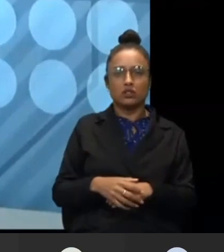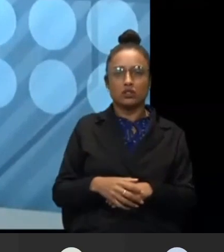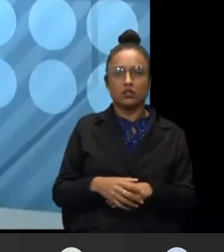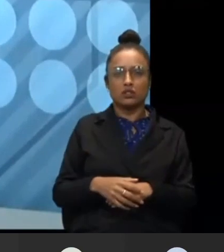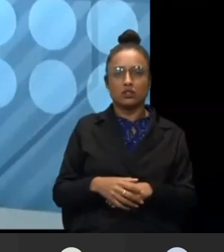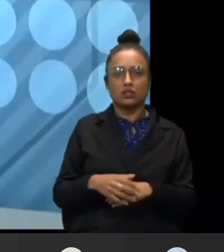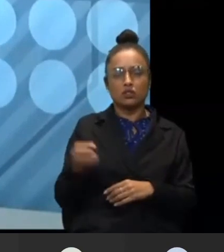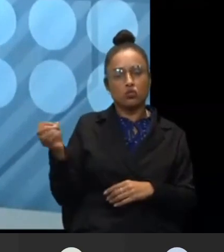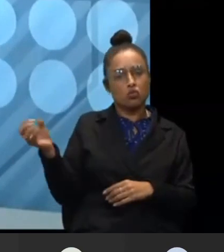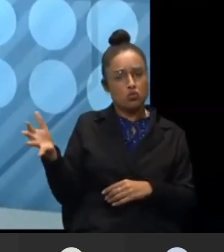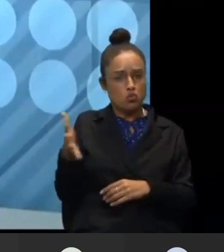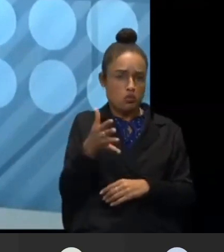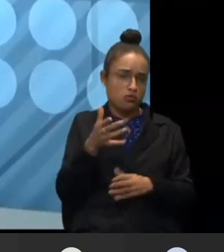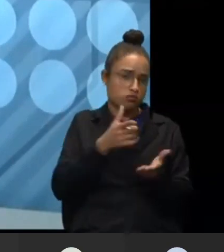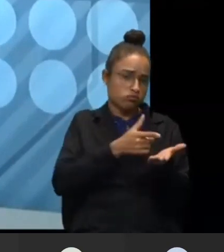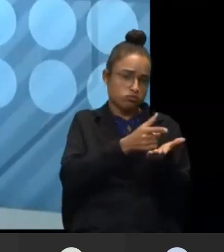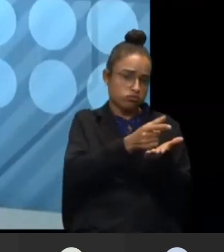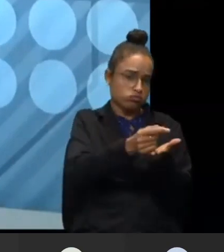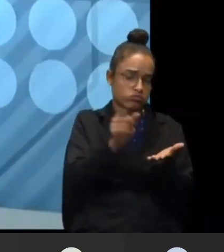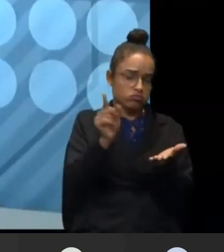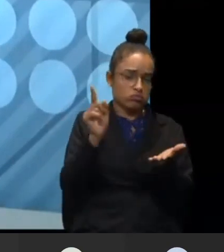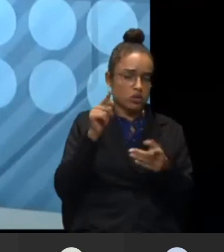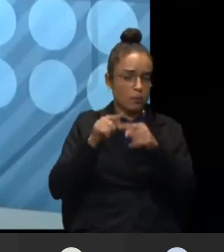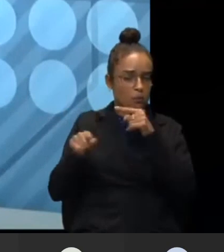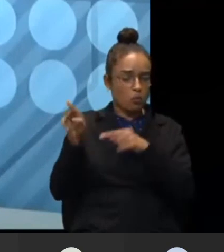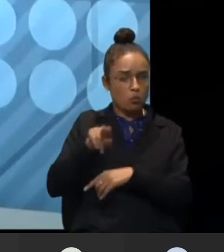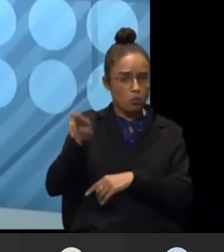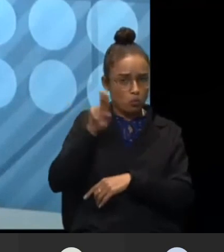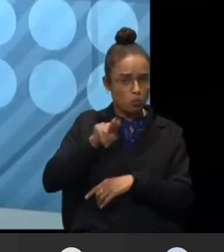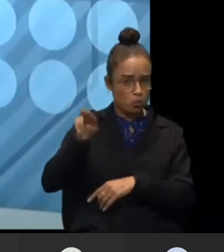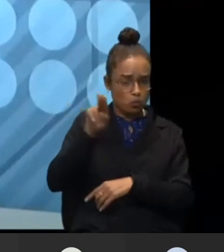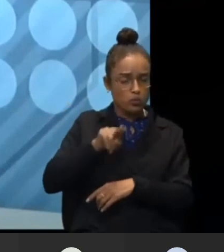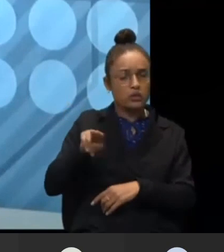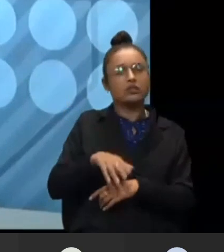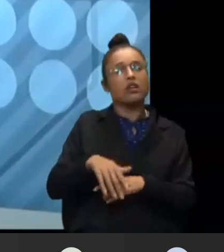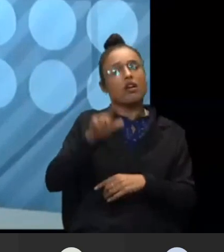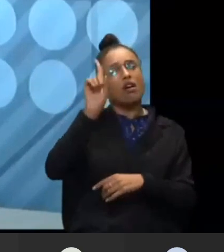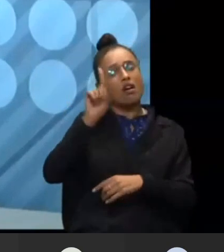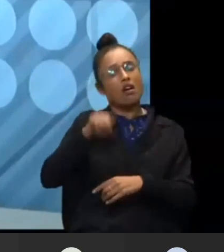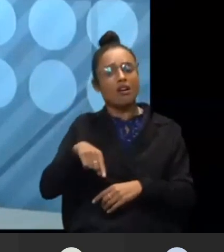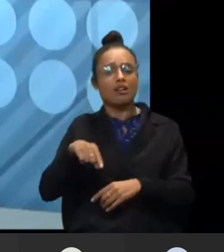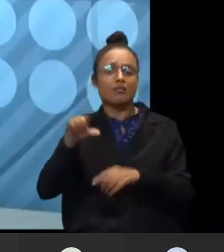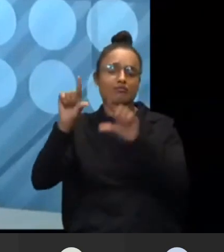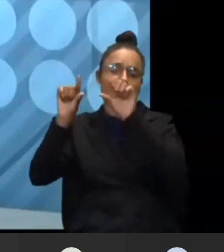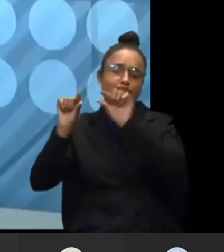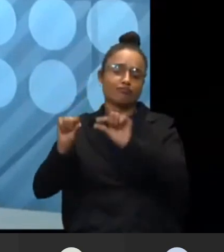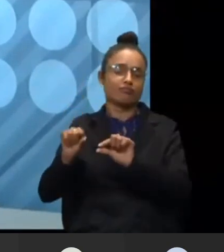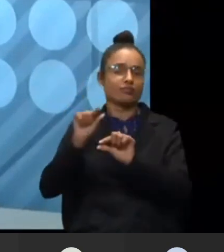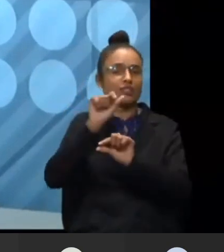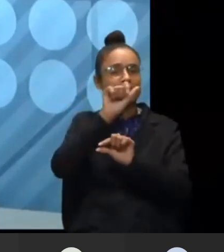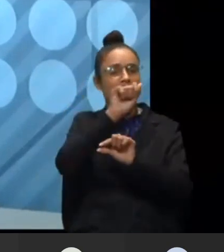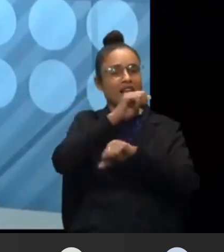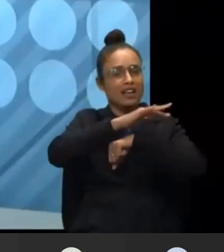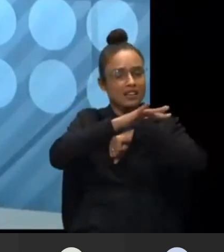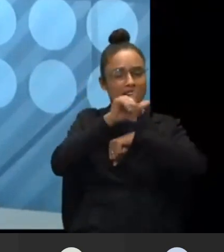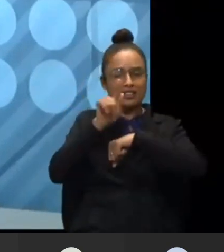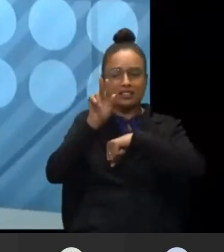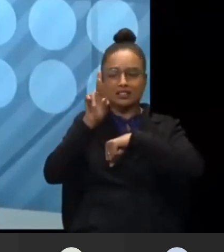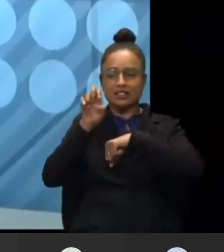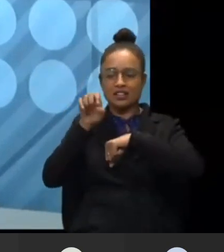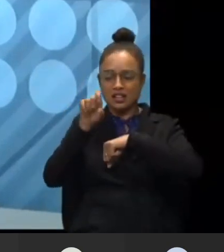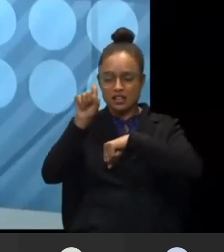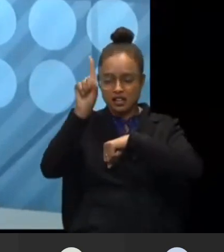óleos novos, vamos dizer assim, são óleos frescos, então a quantidade de ácidos graxos livre é bem menor. Se pegarmos